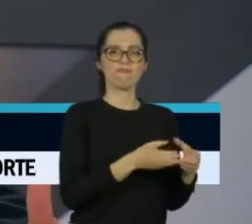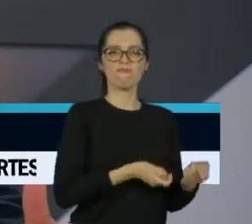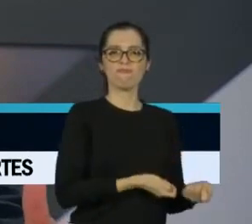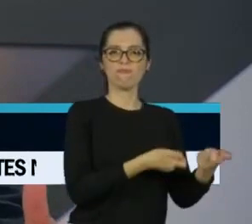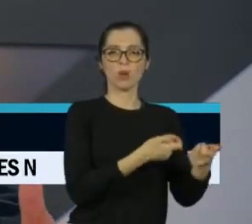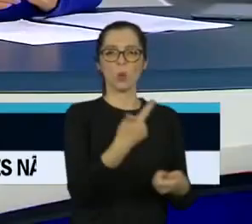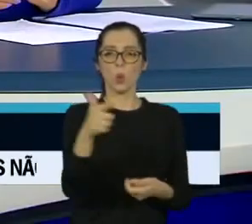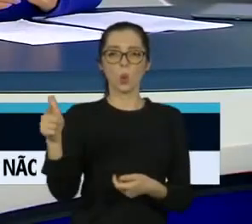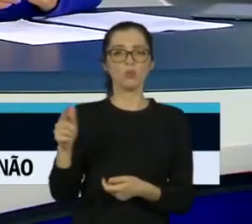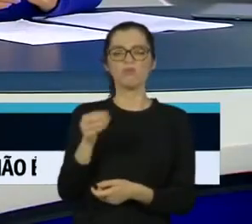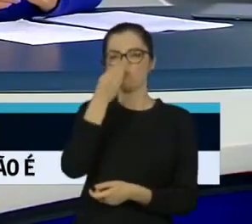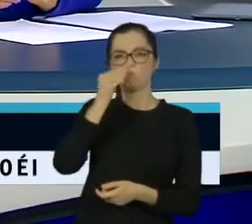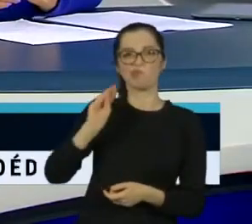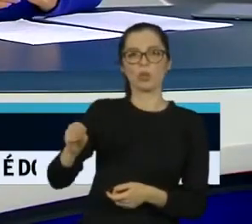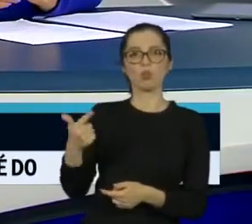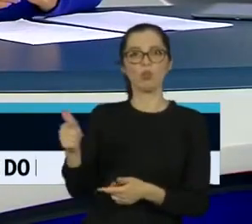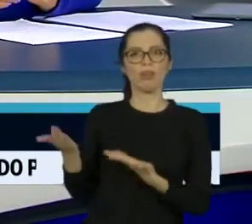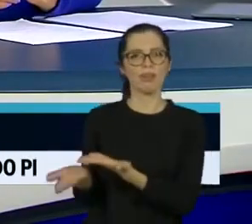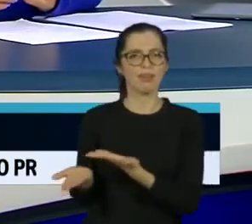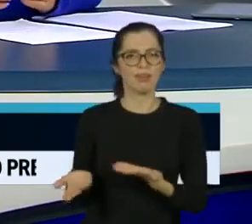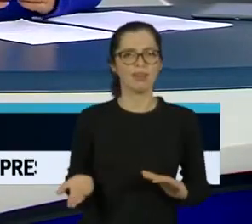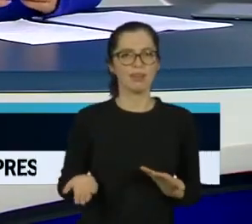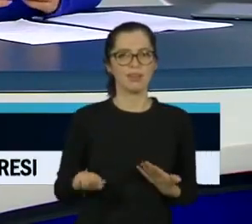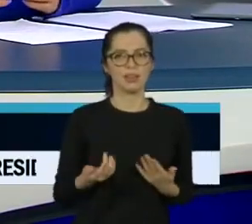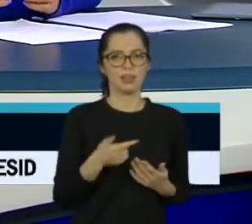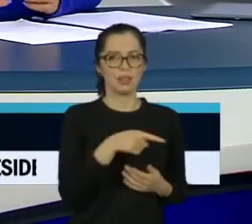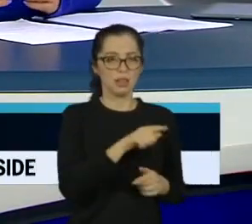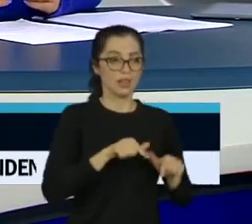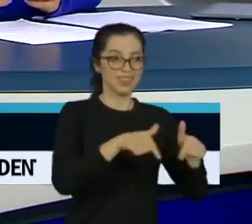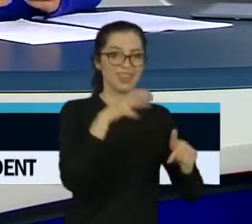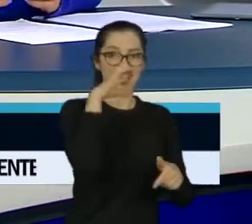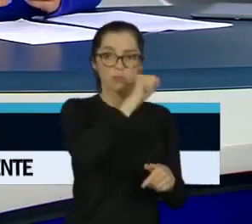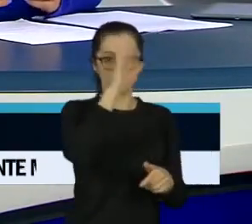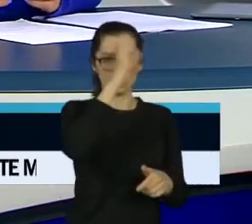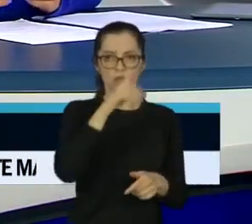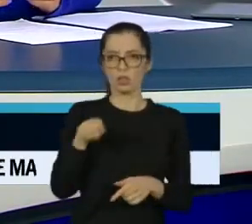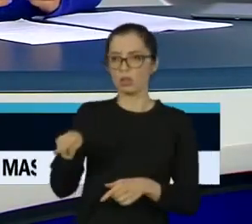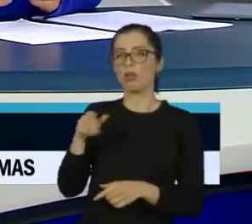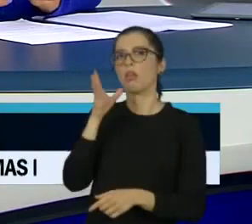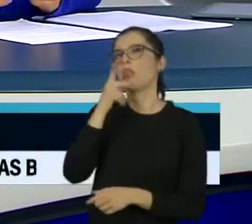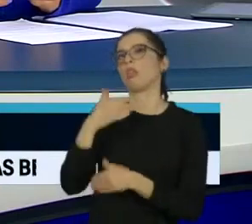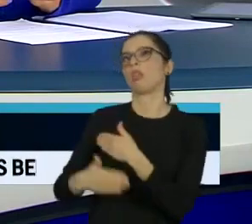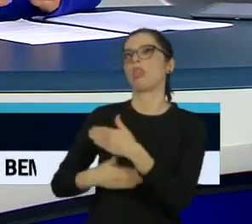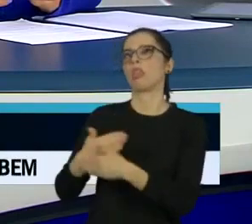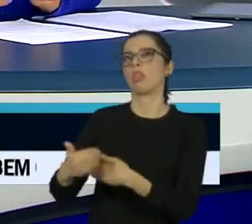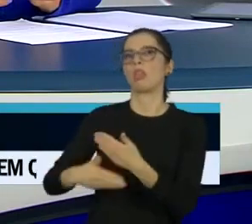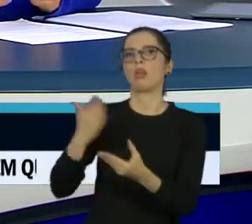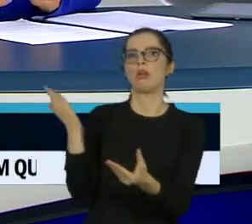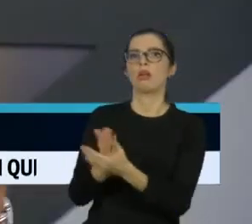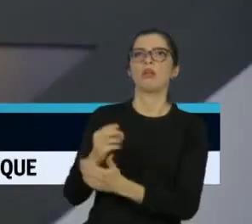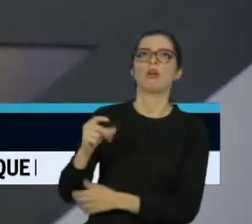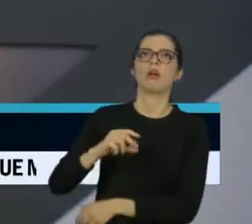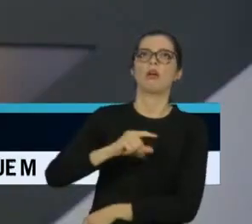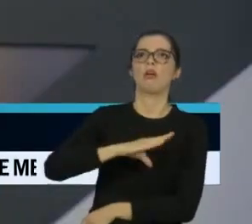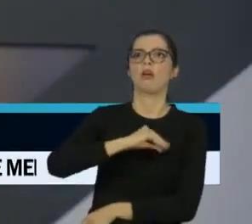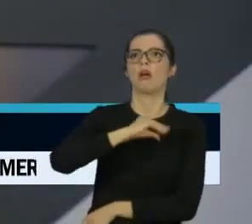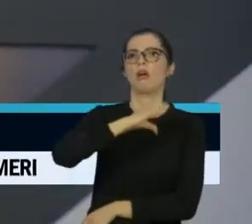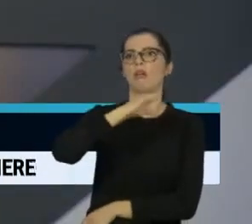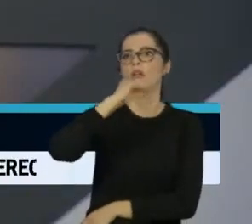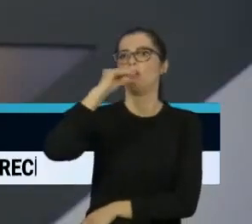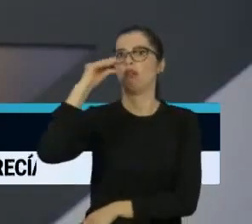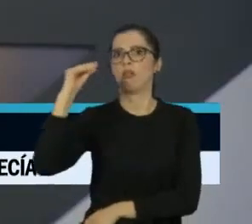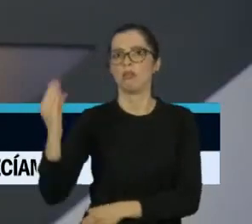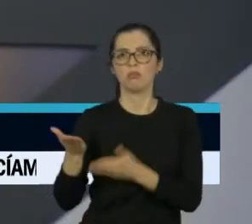resolver as suas questões num tempo relativamente rápido, enquanto outra parte da população demora 30 anos para que tenha